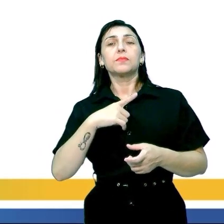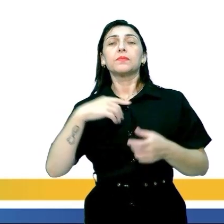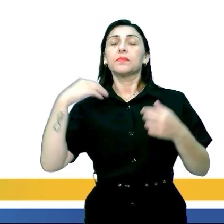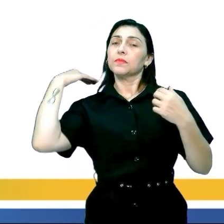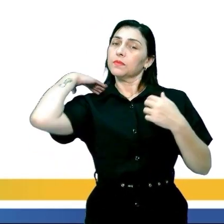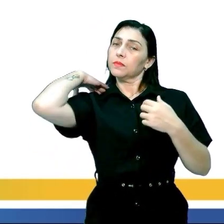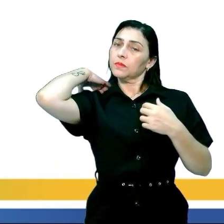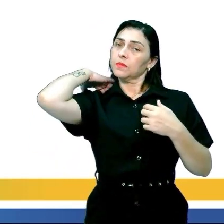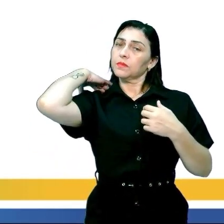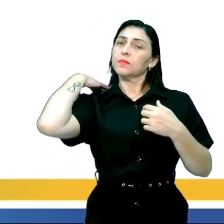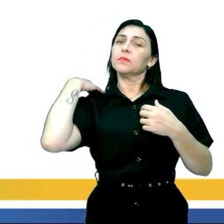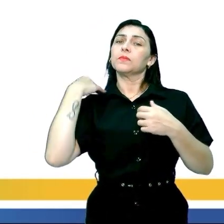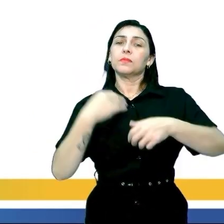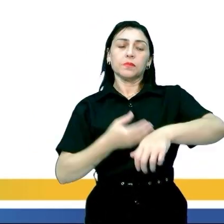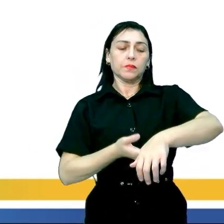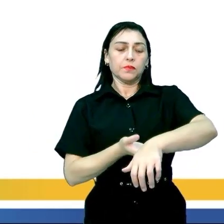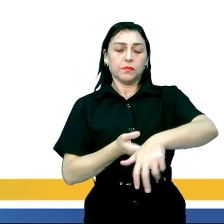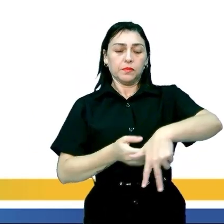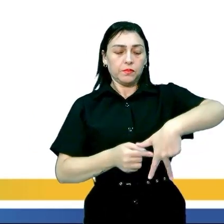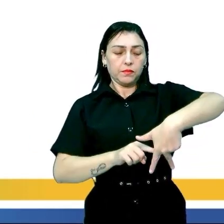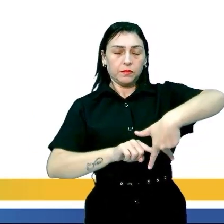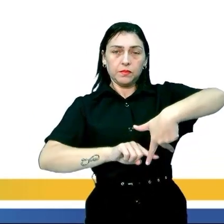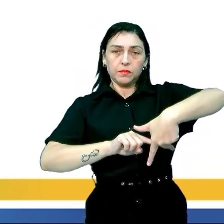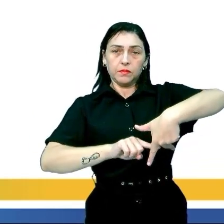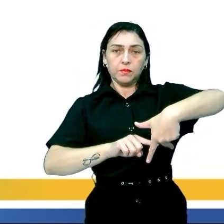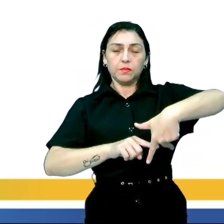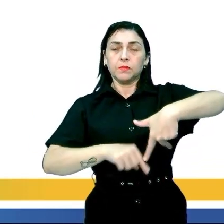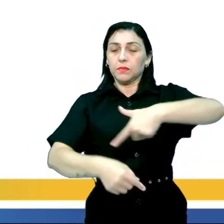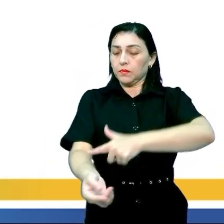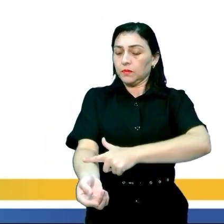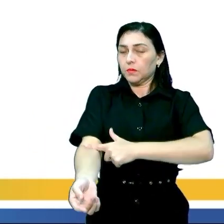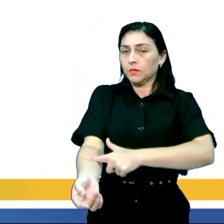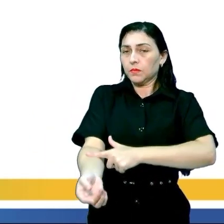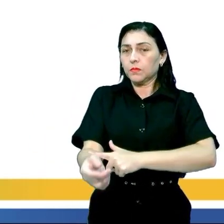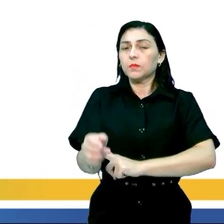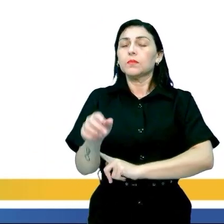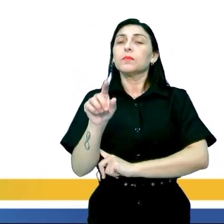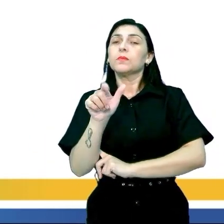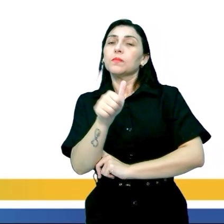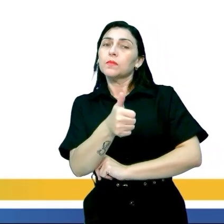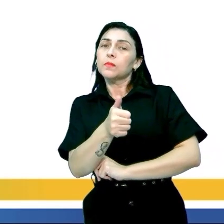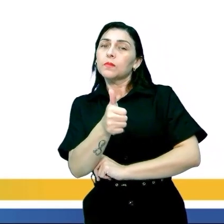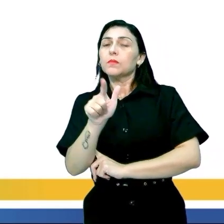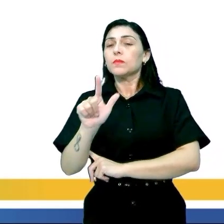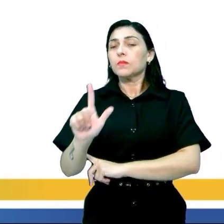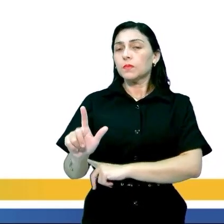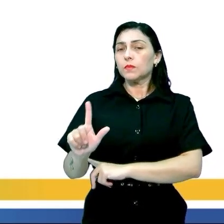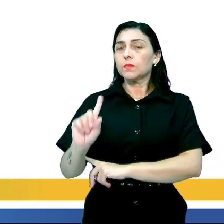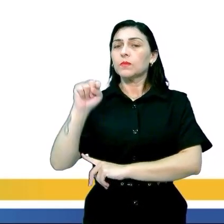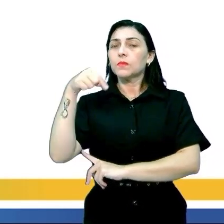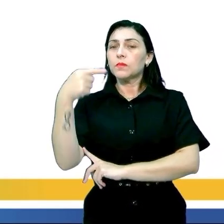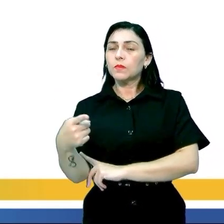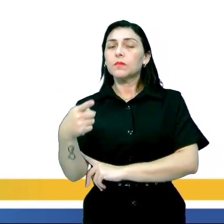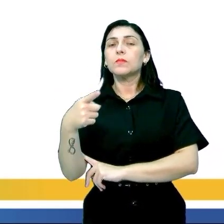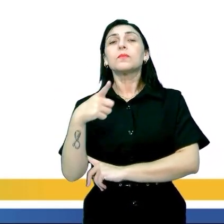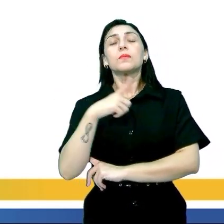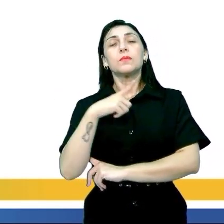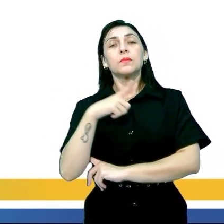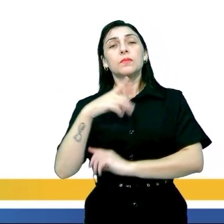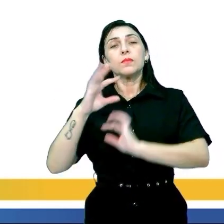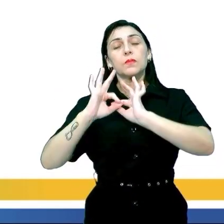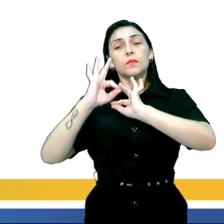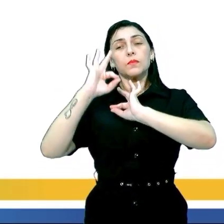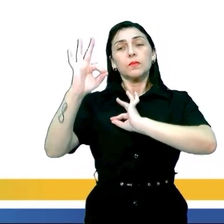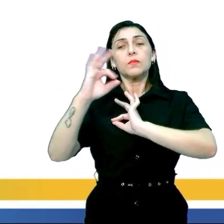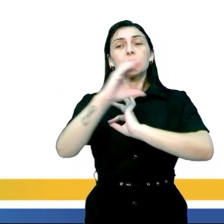costas, panturrilha, antebraço, polegar, o indicador. Logo em cima temos a distância